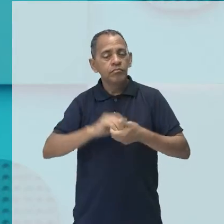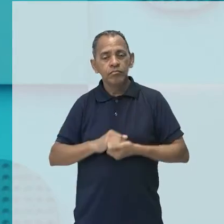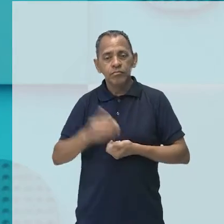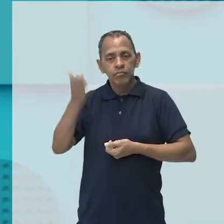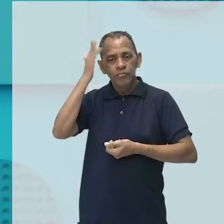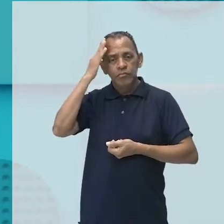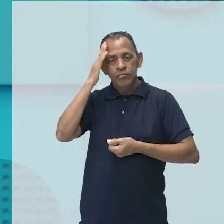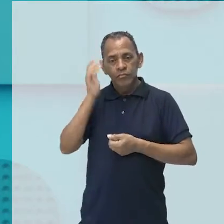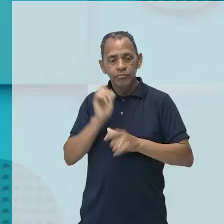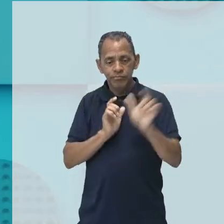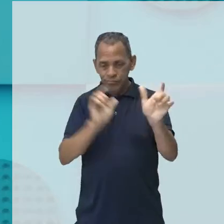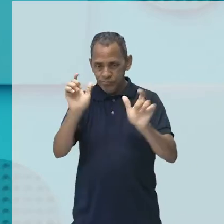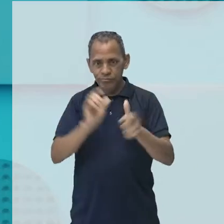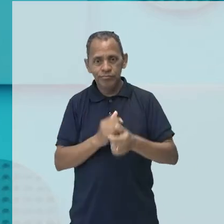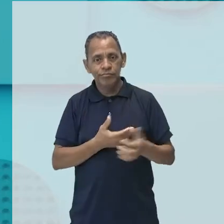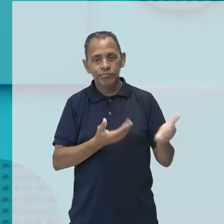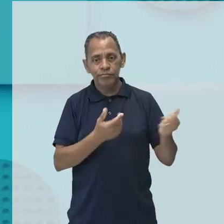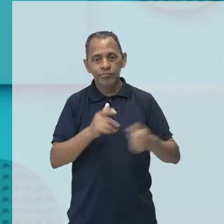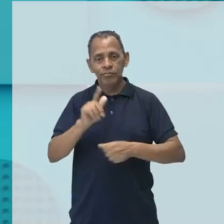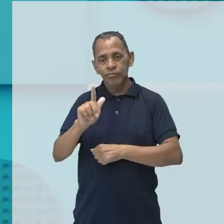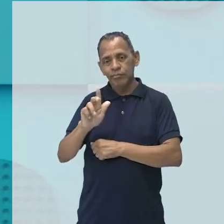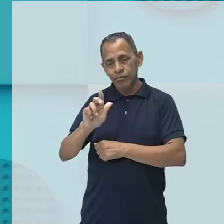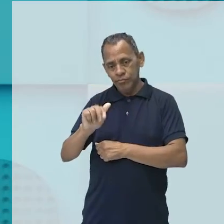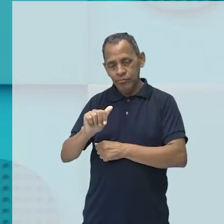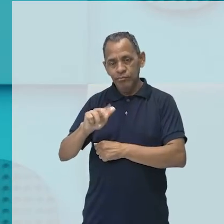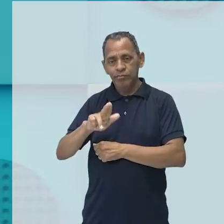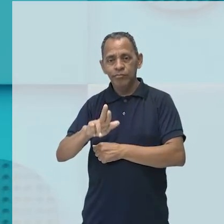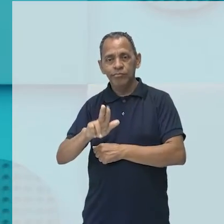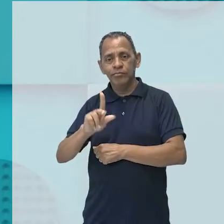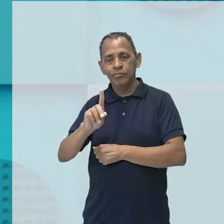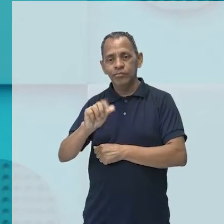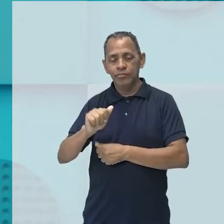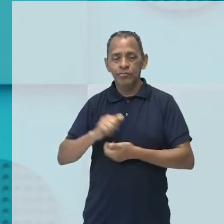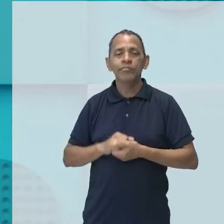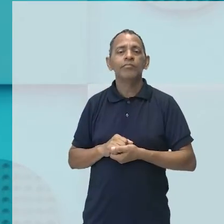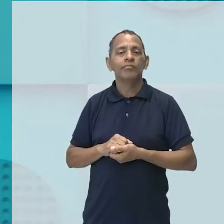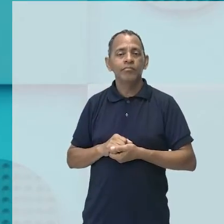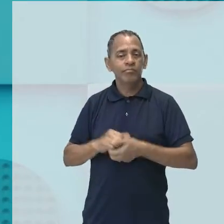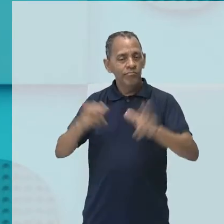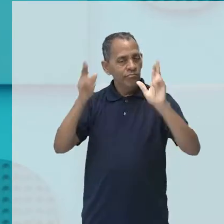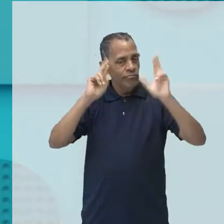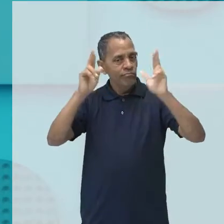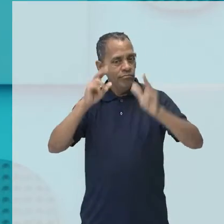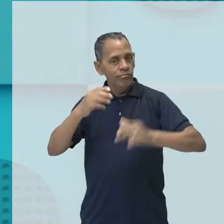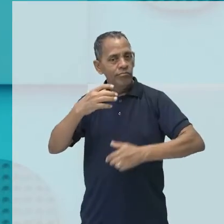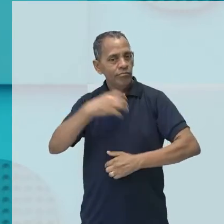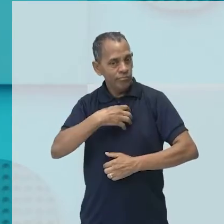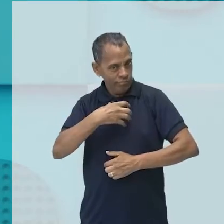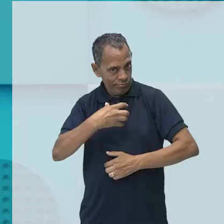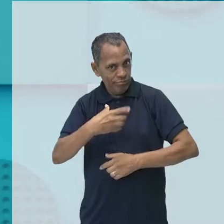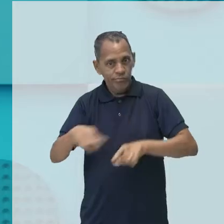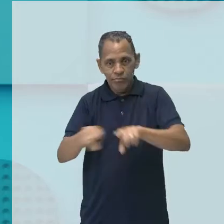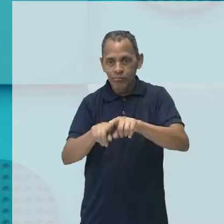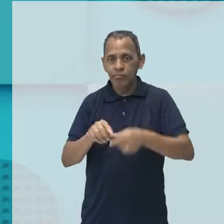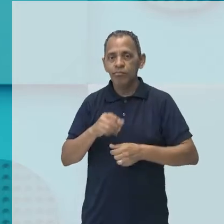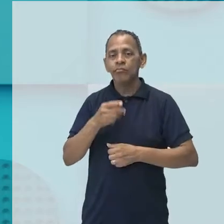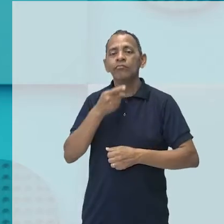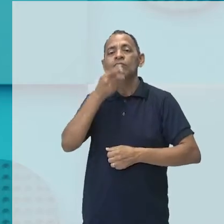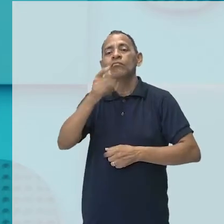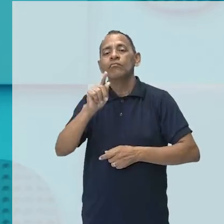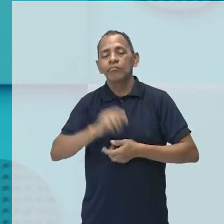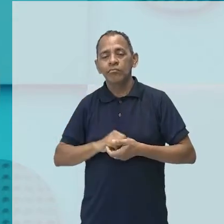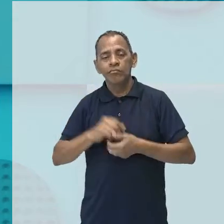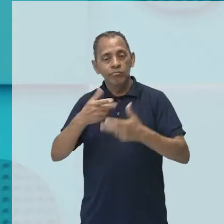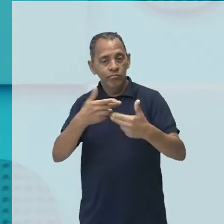que falava da Jovem Guarda, falava de protesto, falava da Bahia, falava de coisas fazendo contraponto,